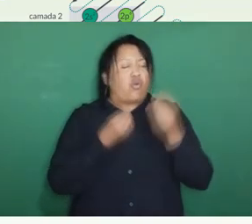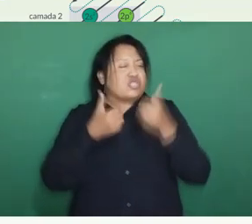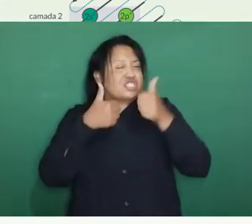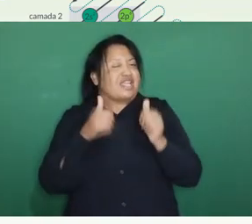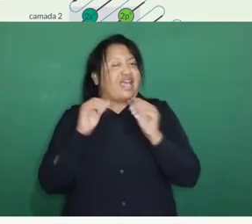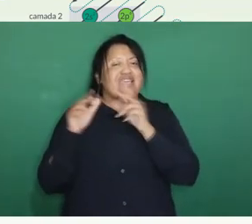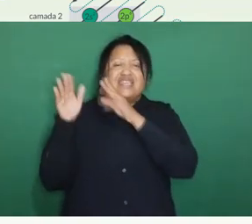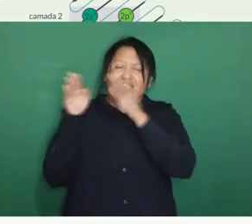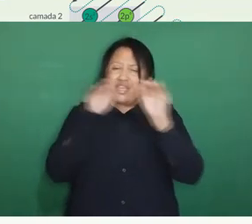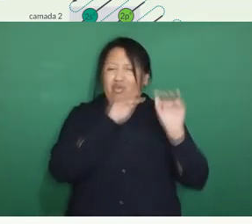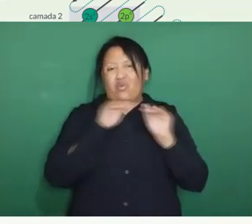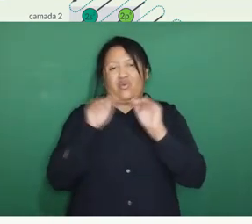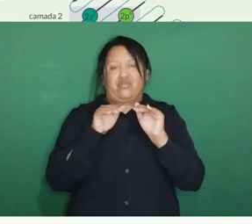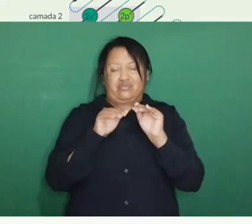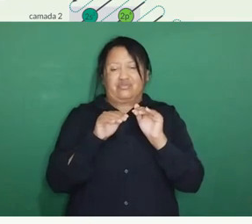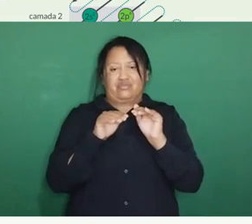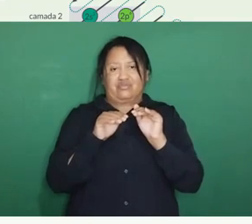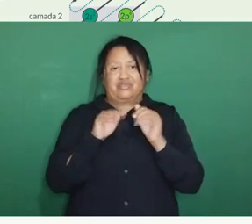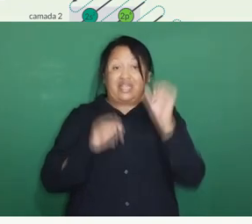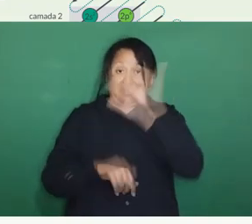como está exatamente aqui